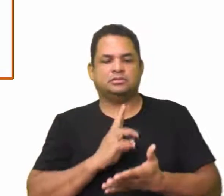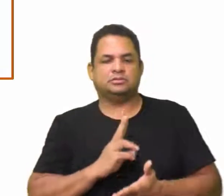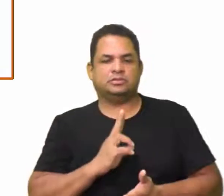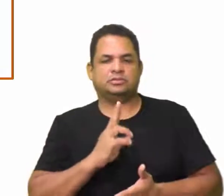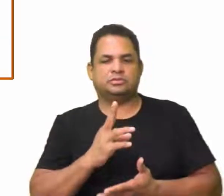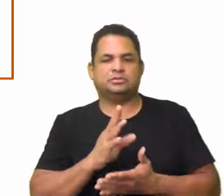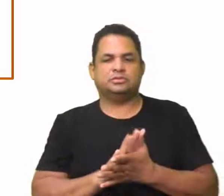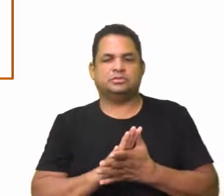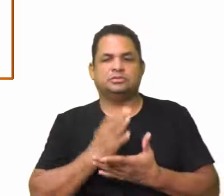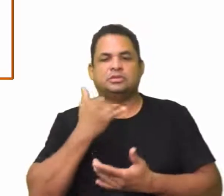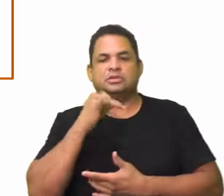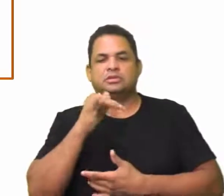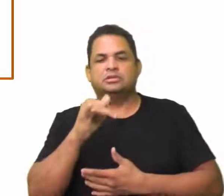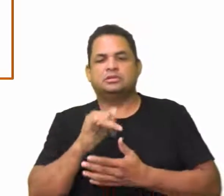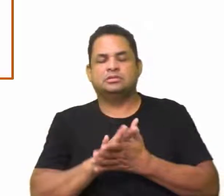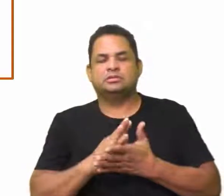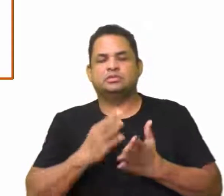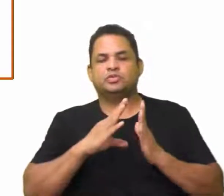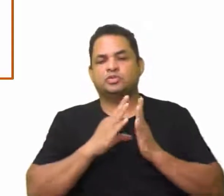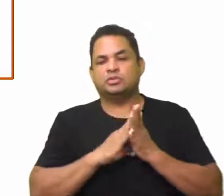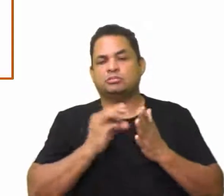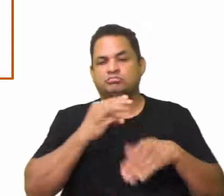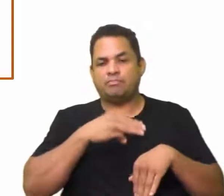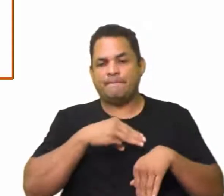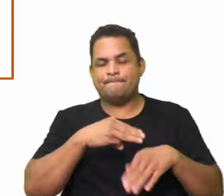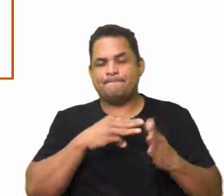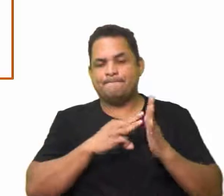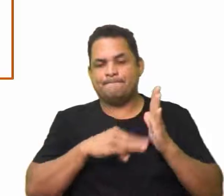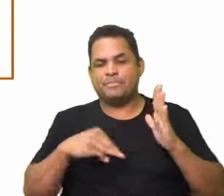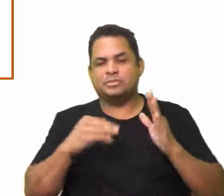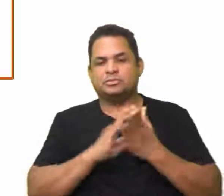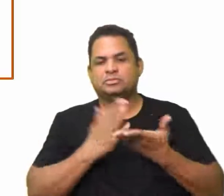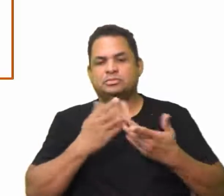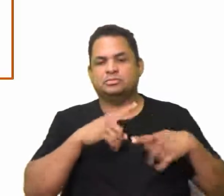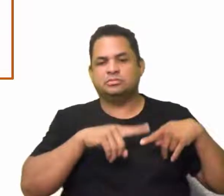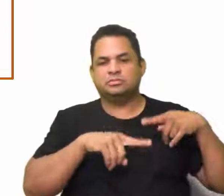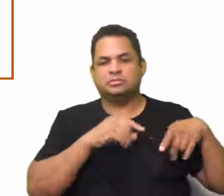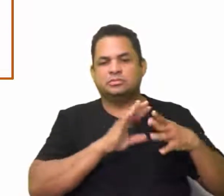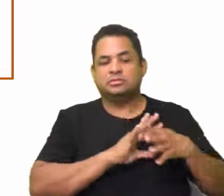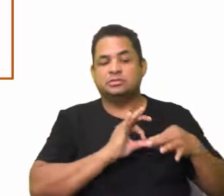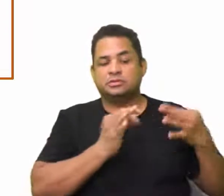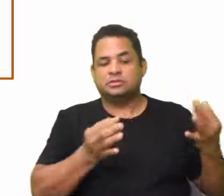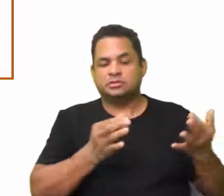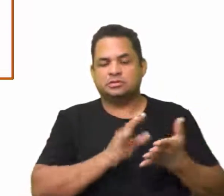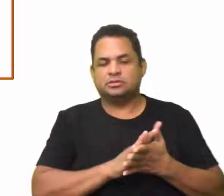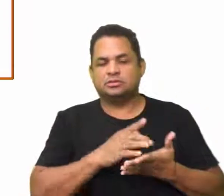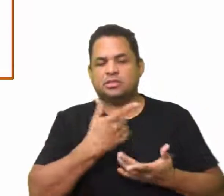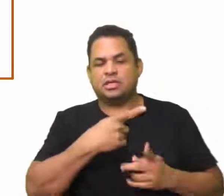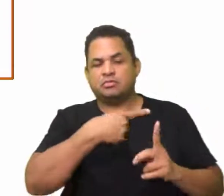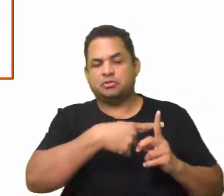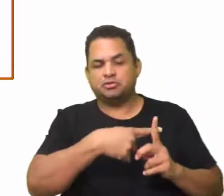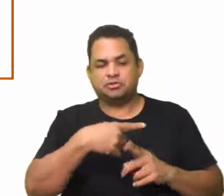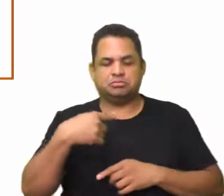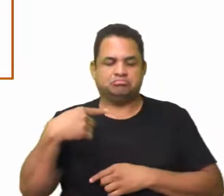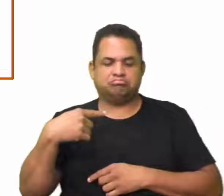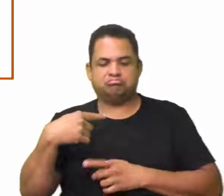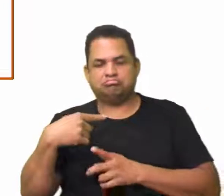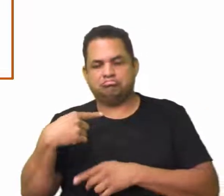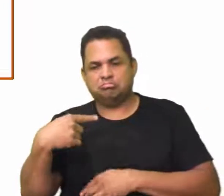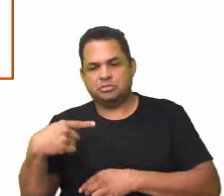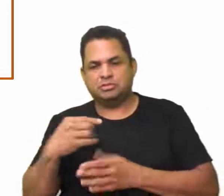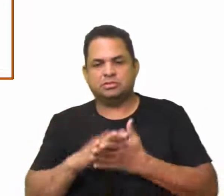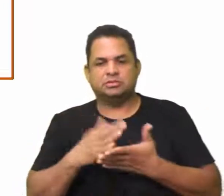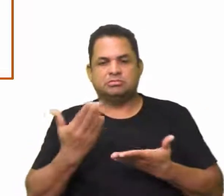de eletrização são métodos onde corpos deixam de ser eletricamente neutros. Então, não está